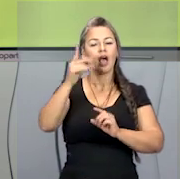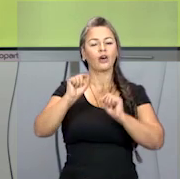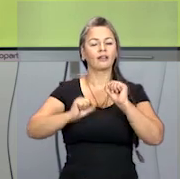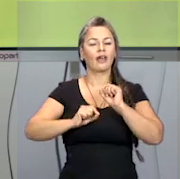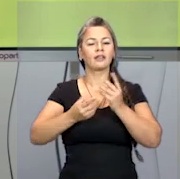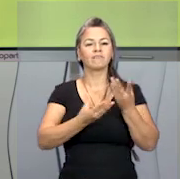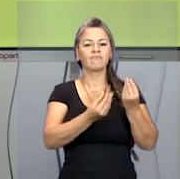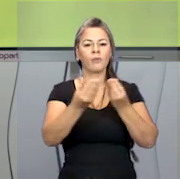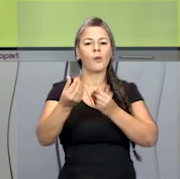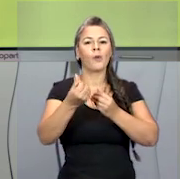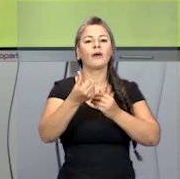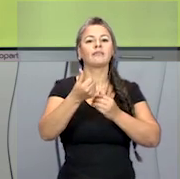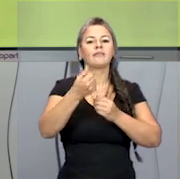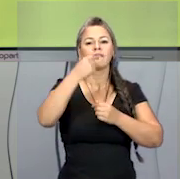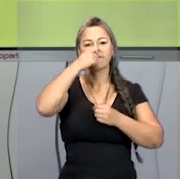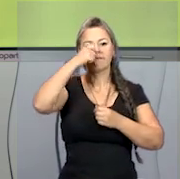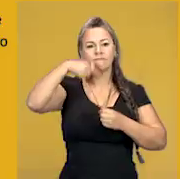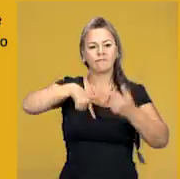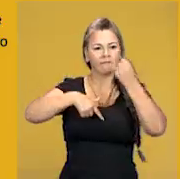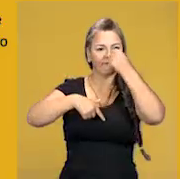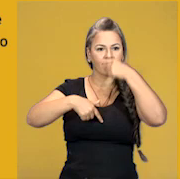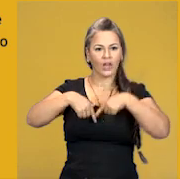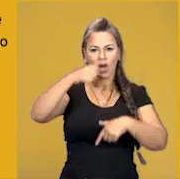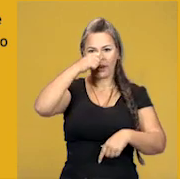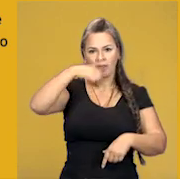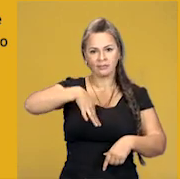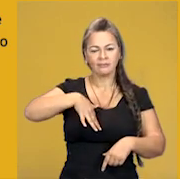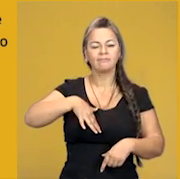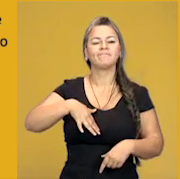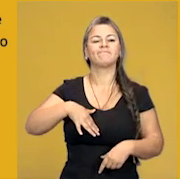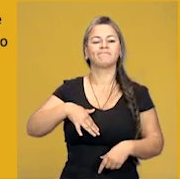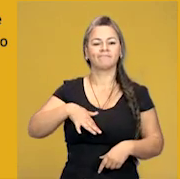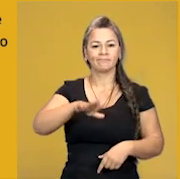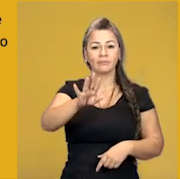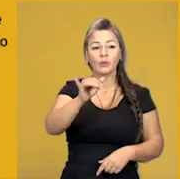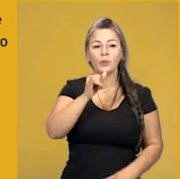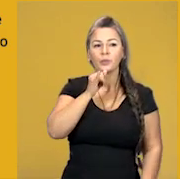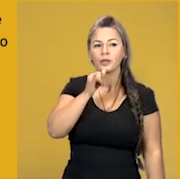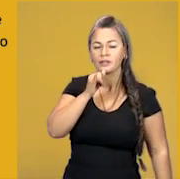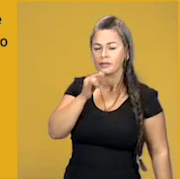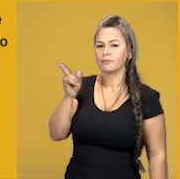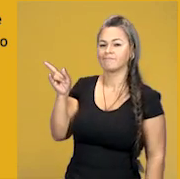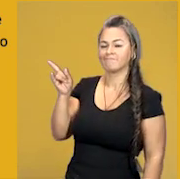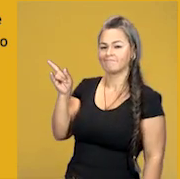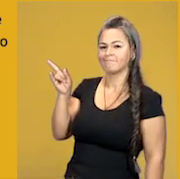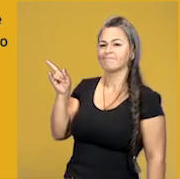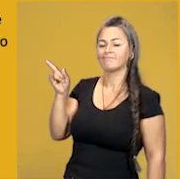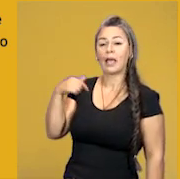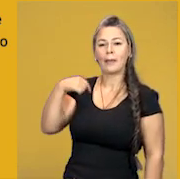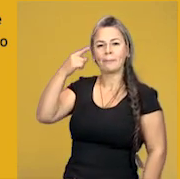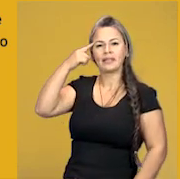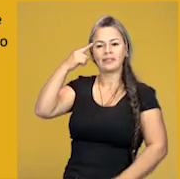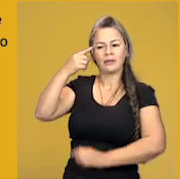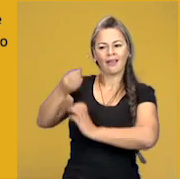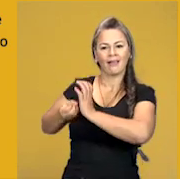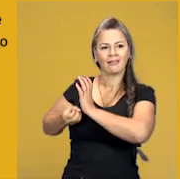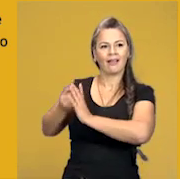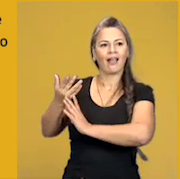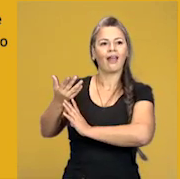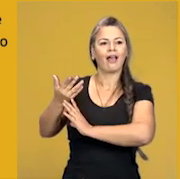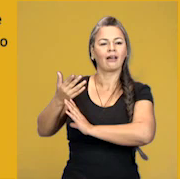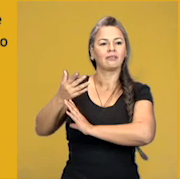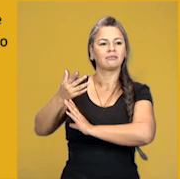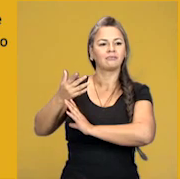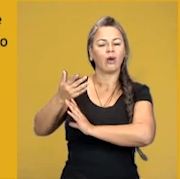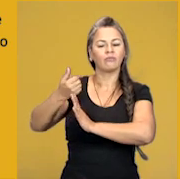Então, quando pensamos na origem da criminalidade, falamos de um fenômeno social. De modo diferente, não podemos